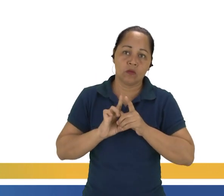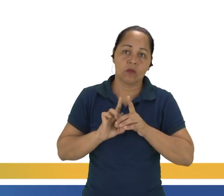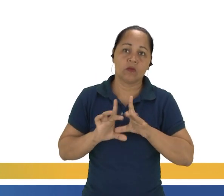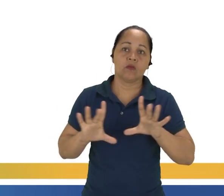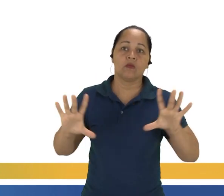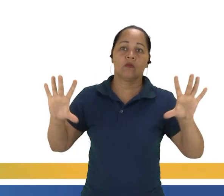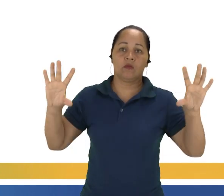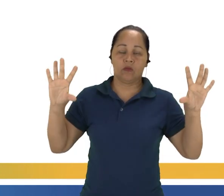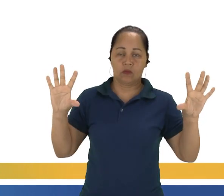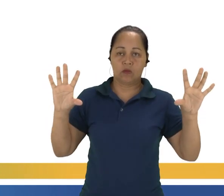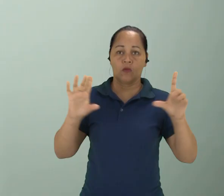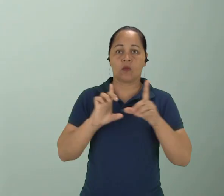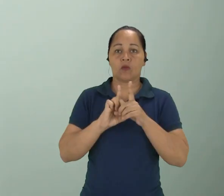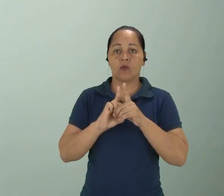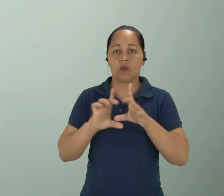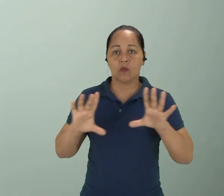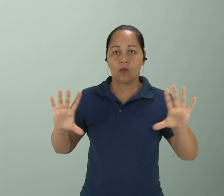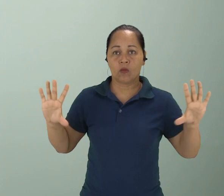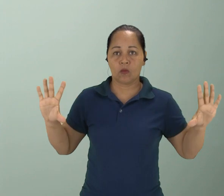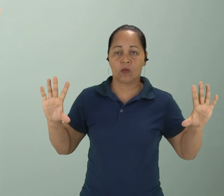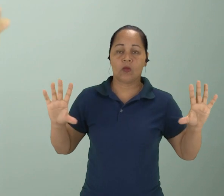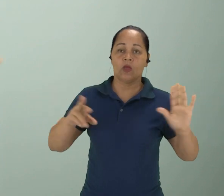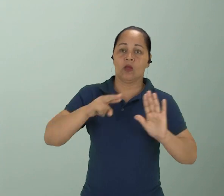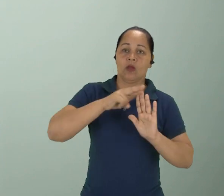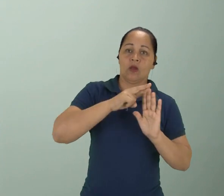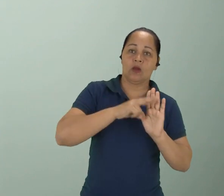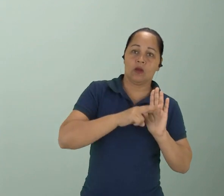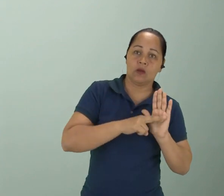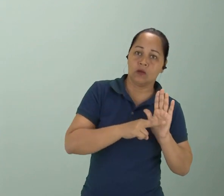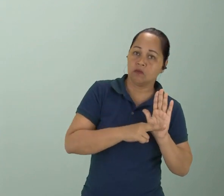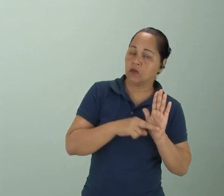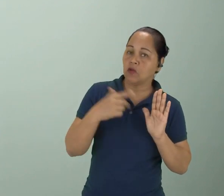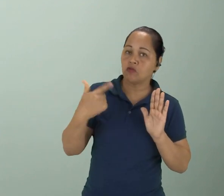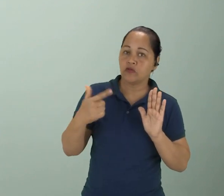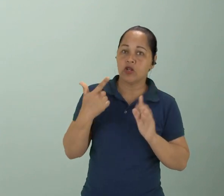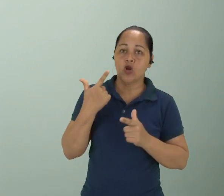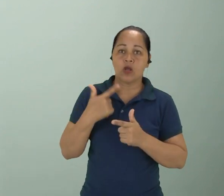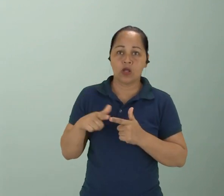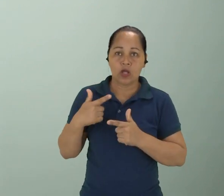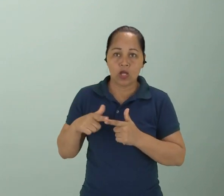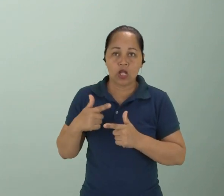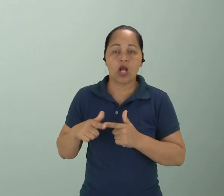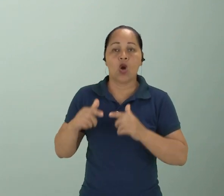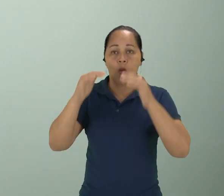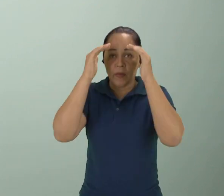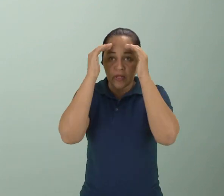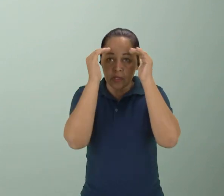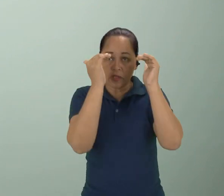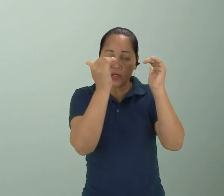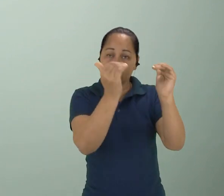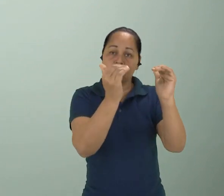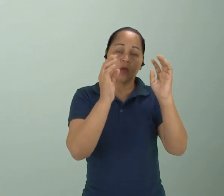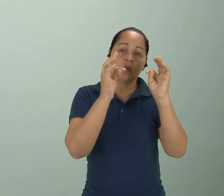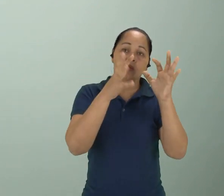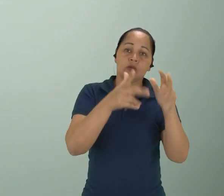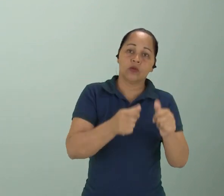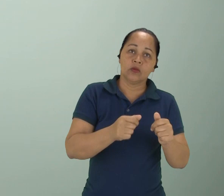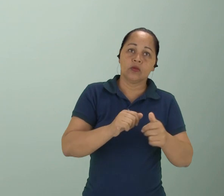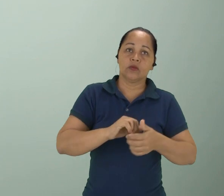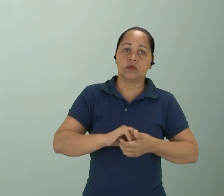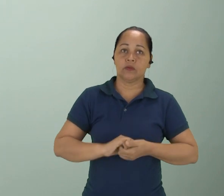pessoas não tiveram problemas com as novas regras de convivência coletiva a academia vejam o exemplo ó